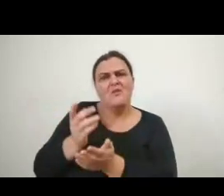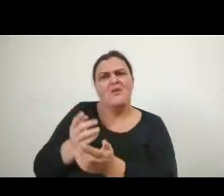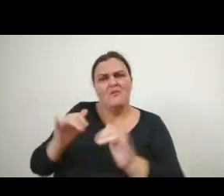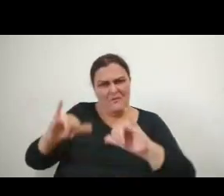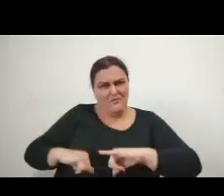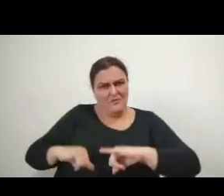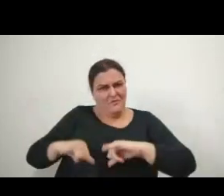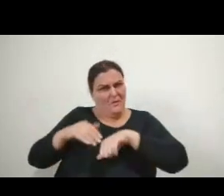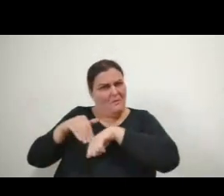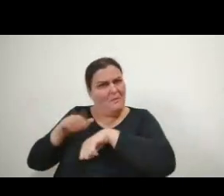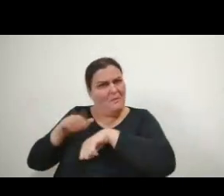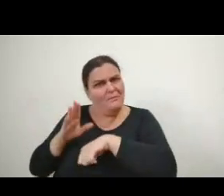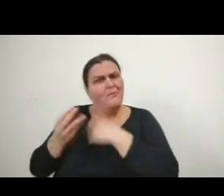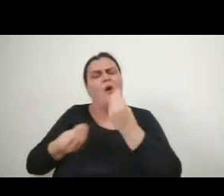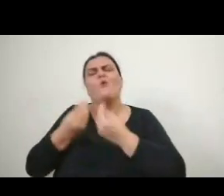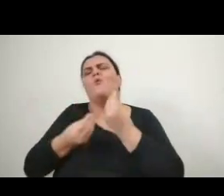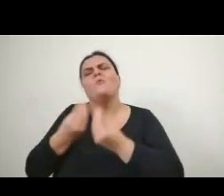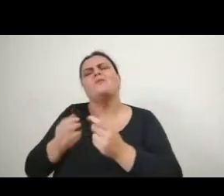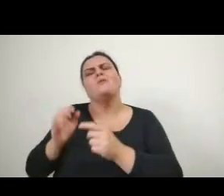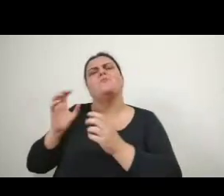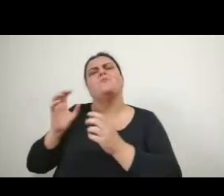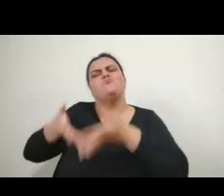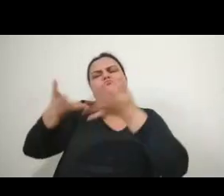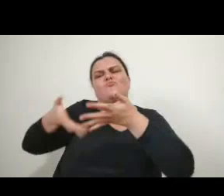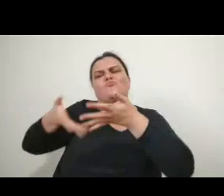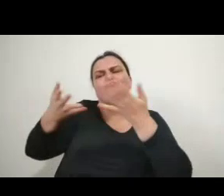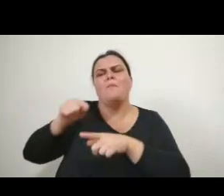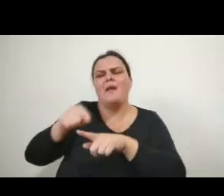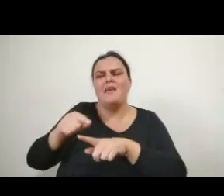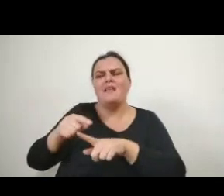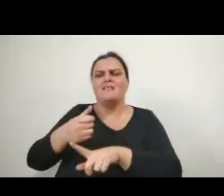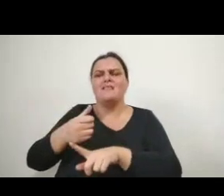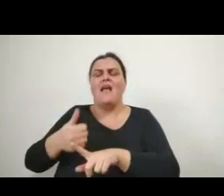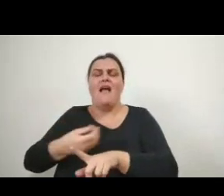das desigualdades sociais de forma a também